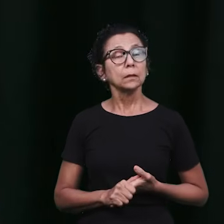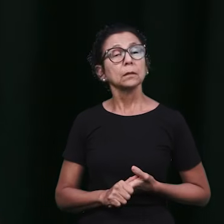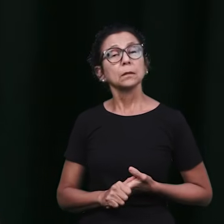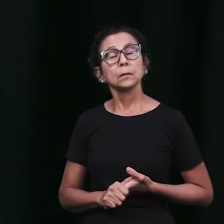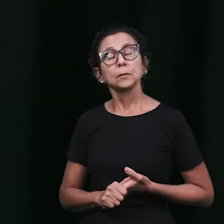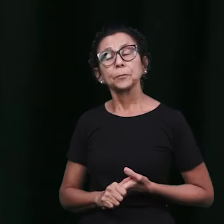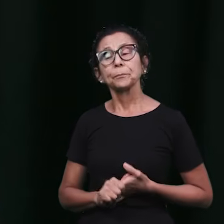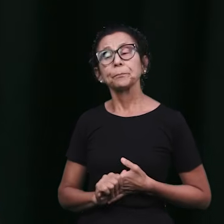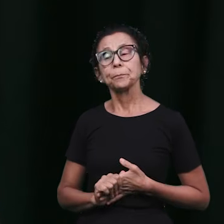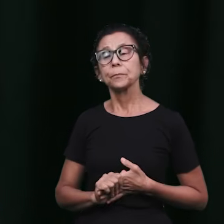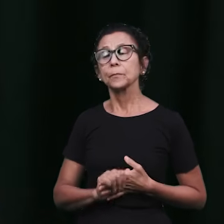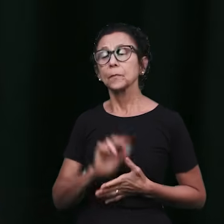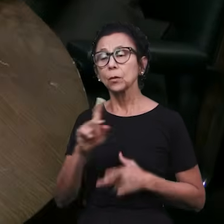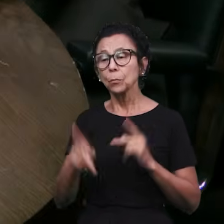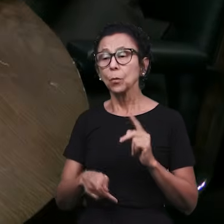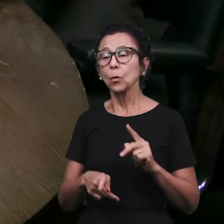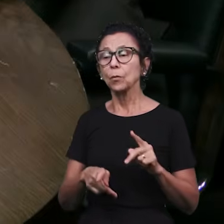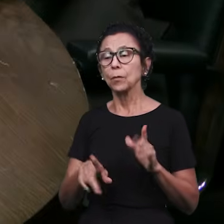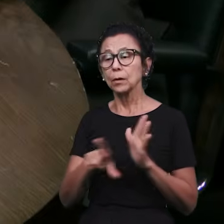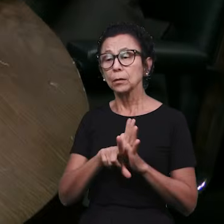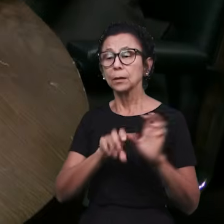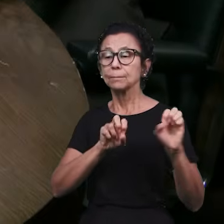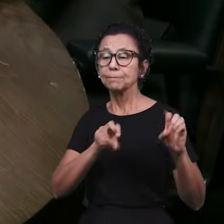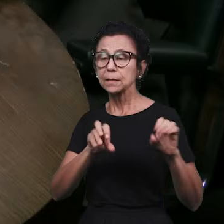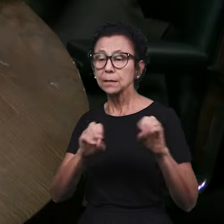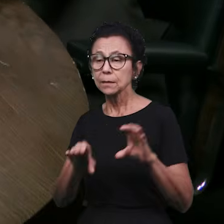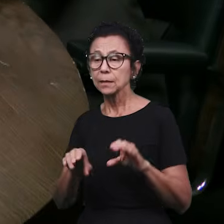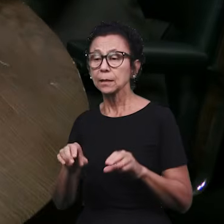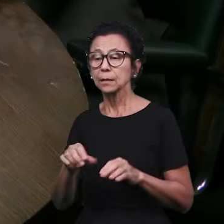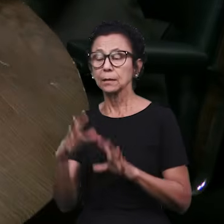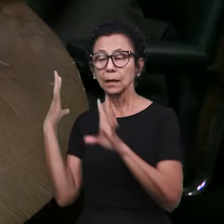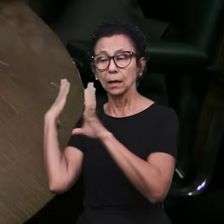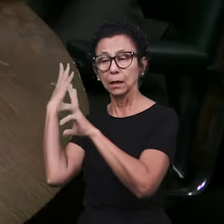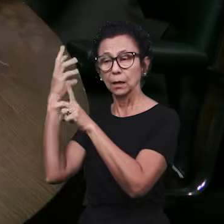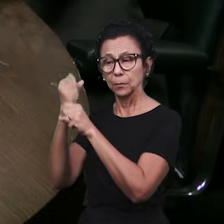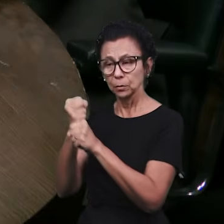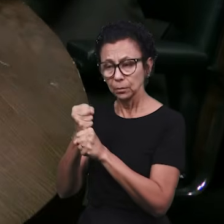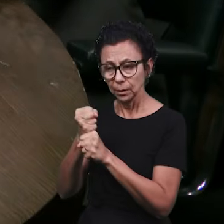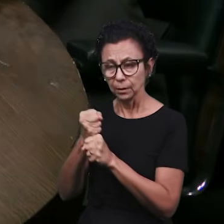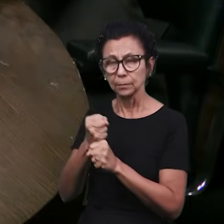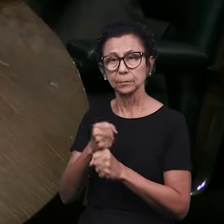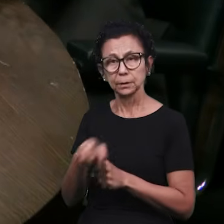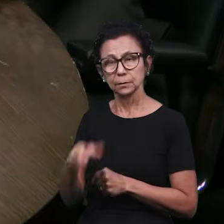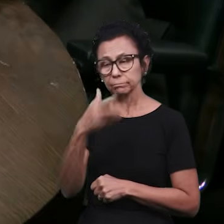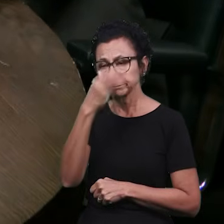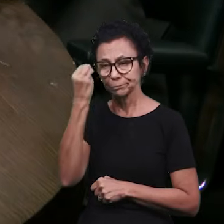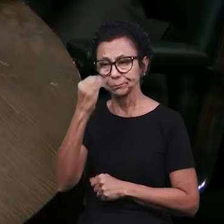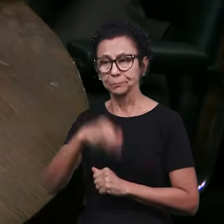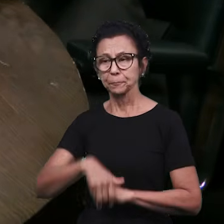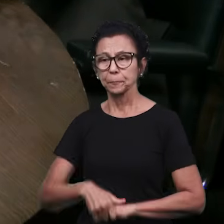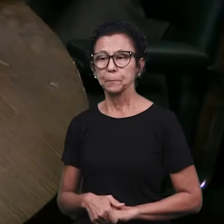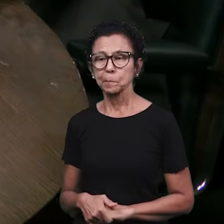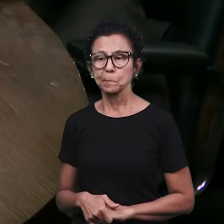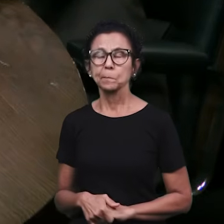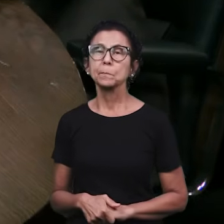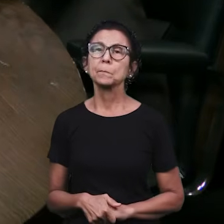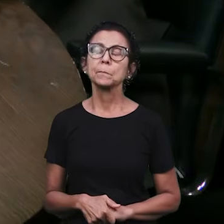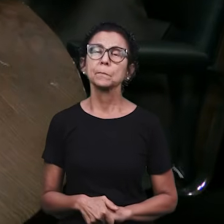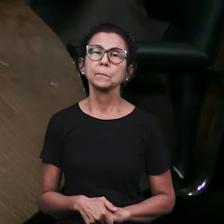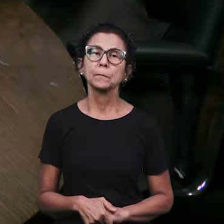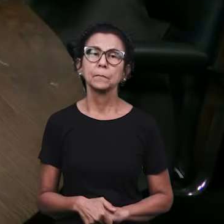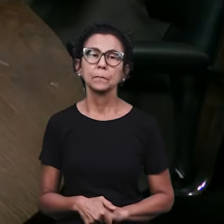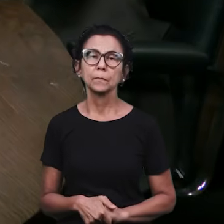povo a respeito da lei do Senhor, daquilo que estava nos estatutos do Senhor. Com isso, nós vemos a